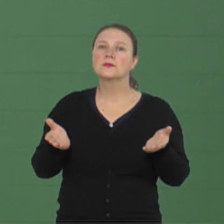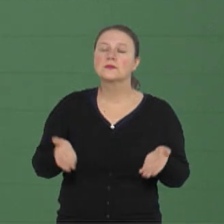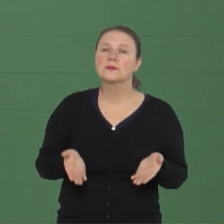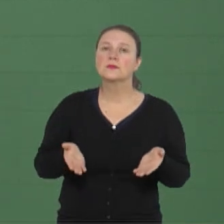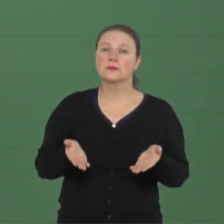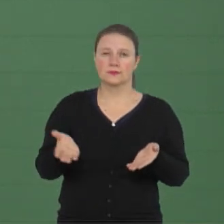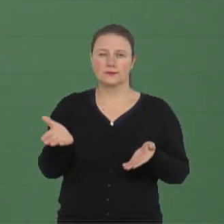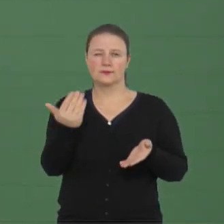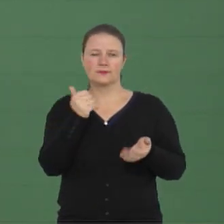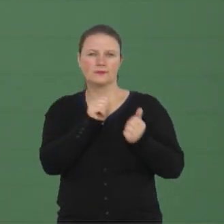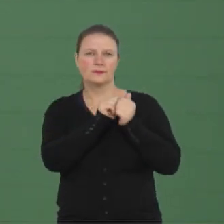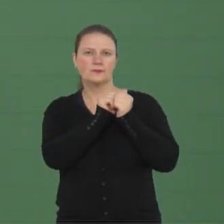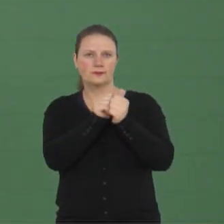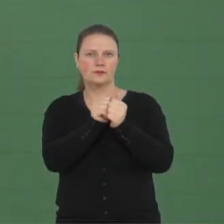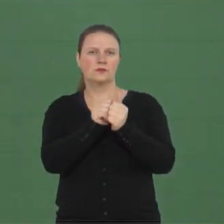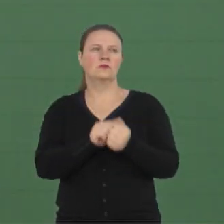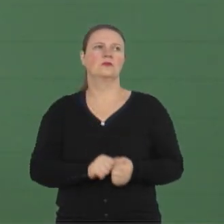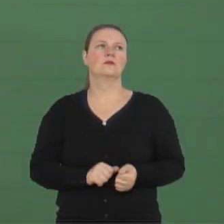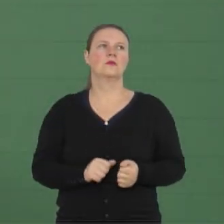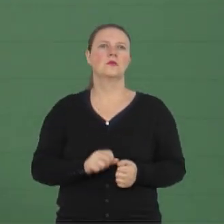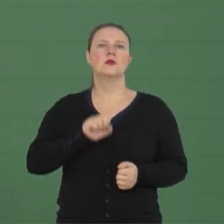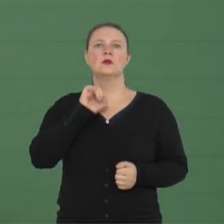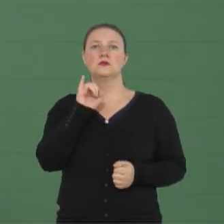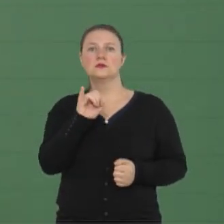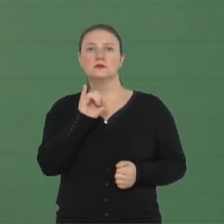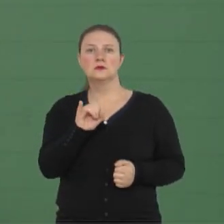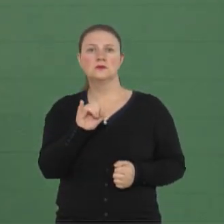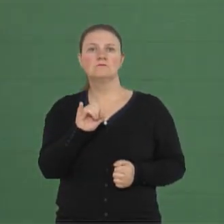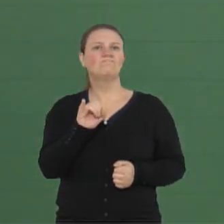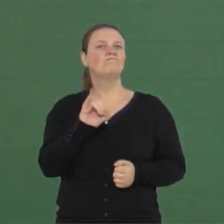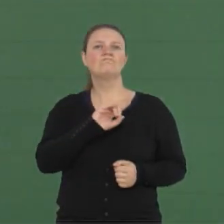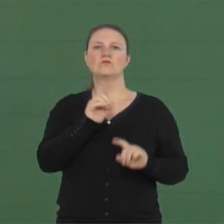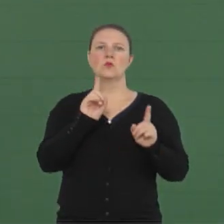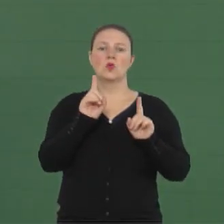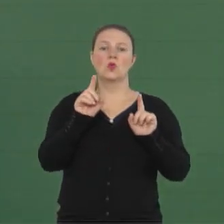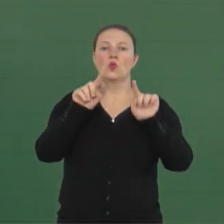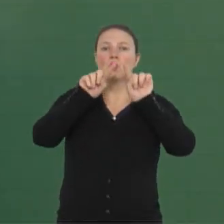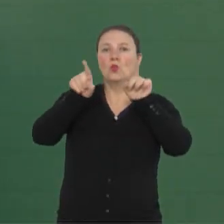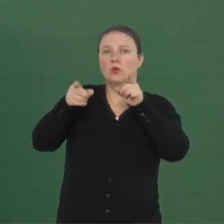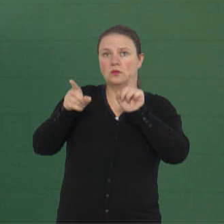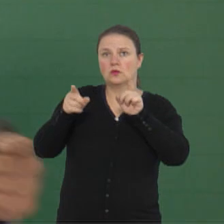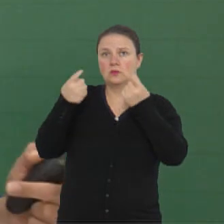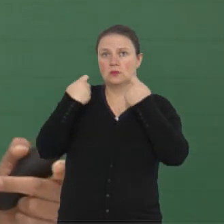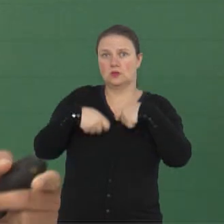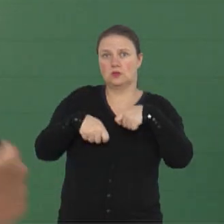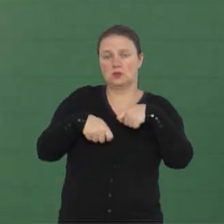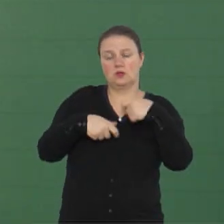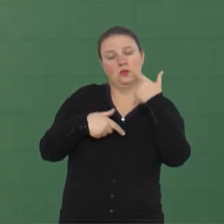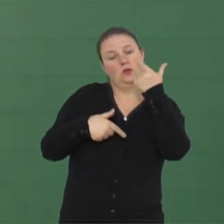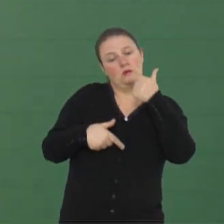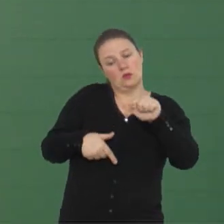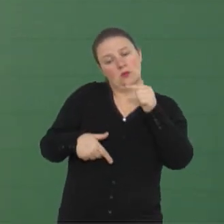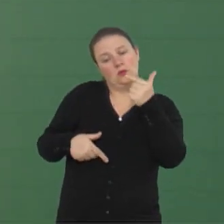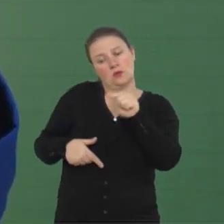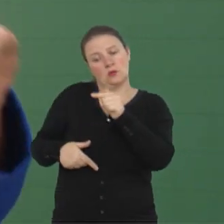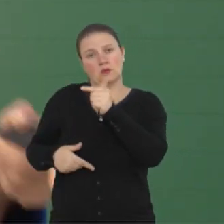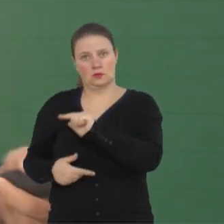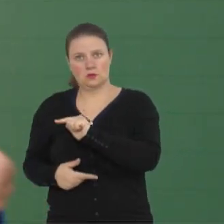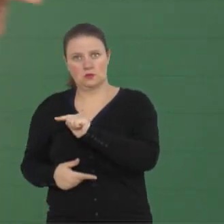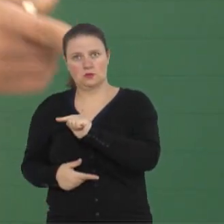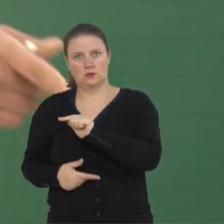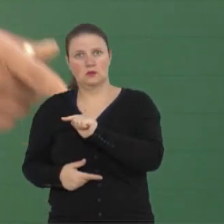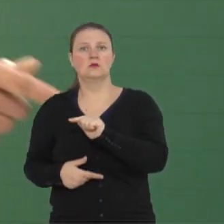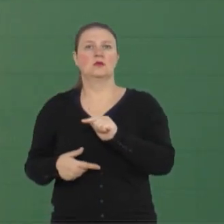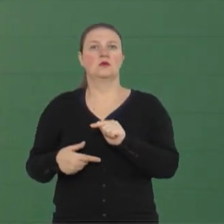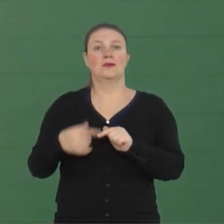vamos comigo. O que não estiver nos parênteses, precisamos repetir para que não